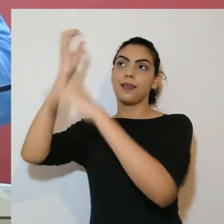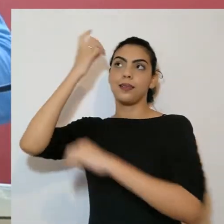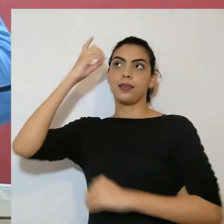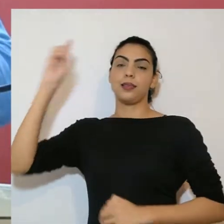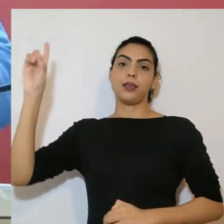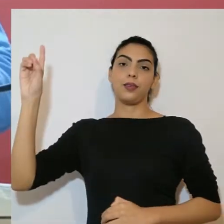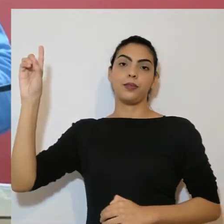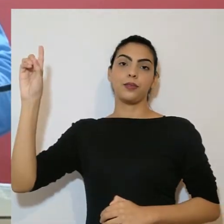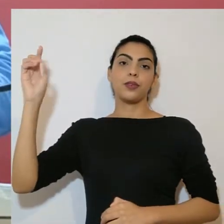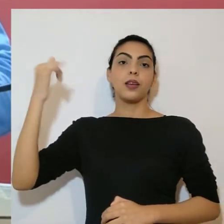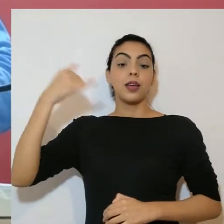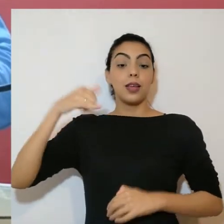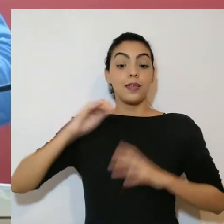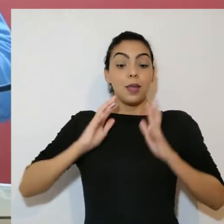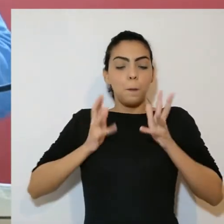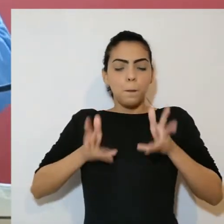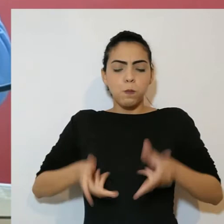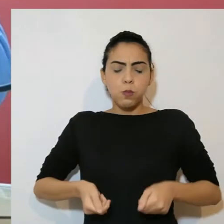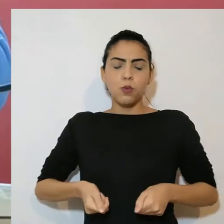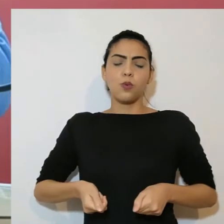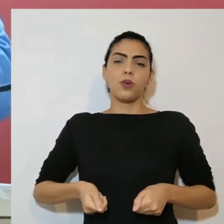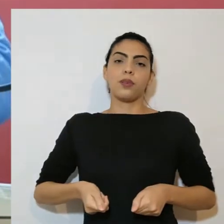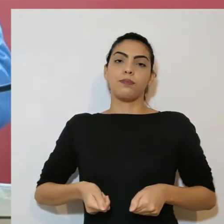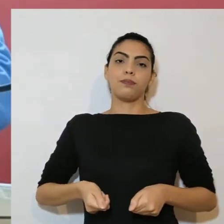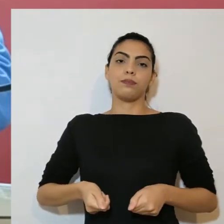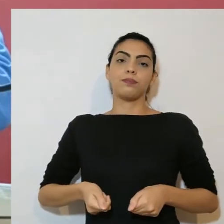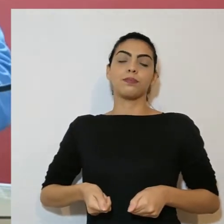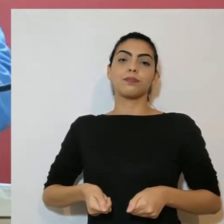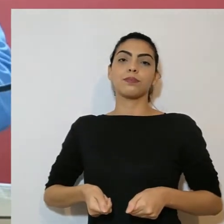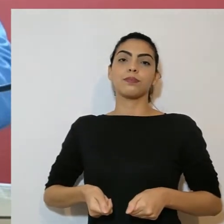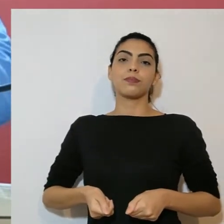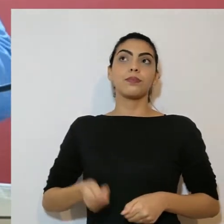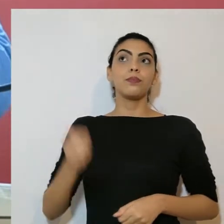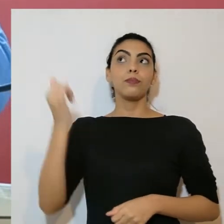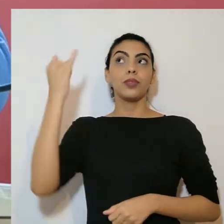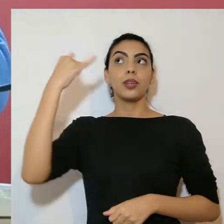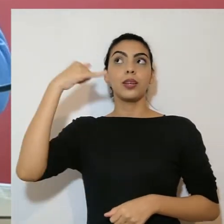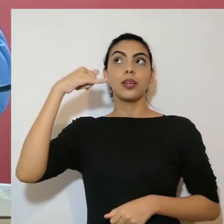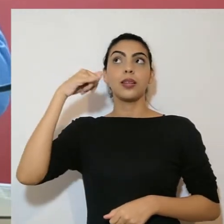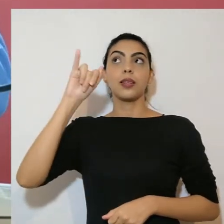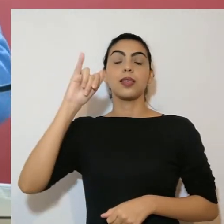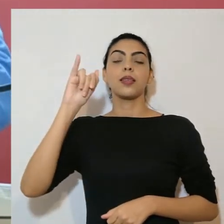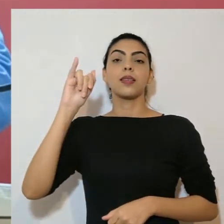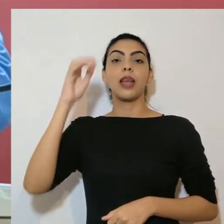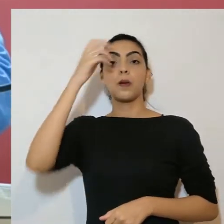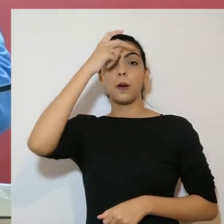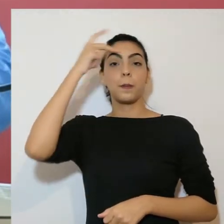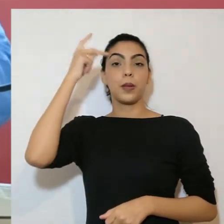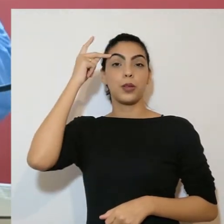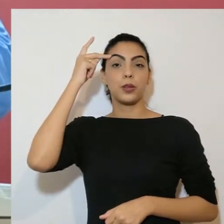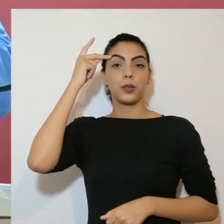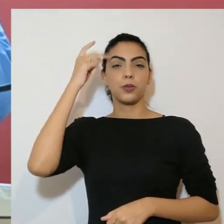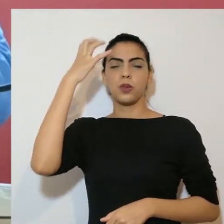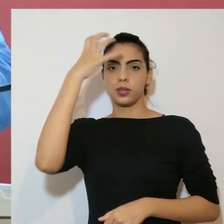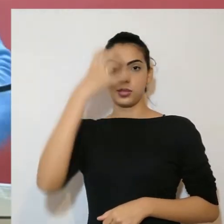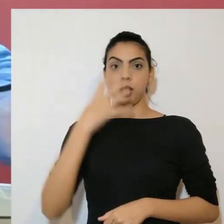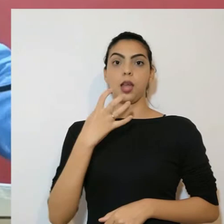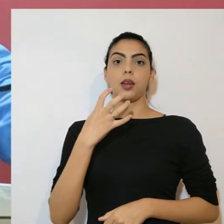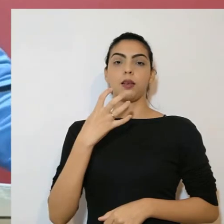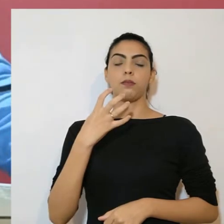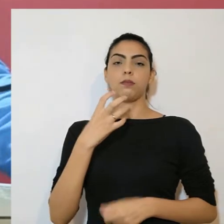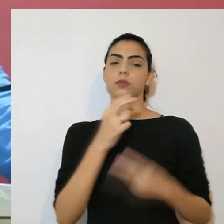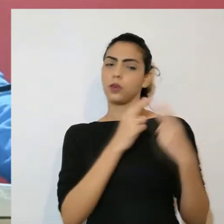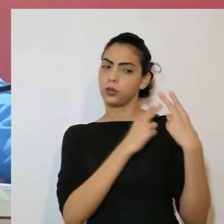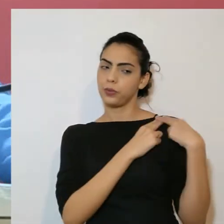se ela é uma pessoa pura, se ela possui integridade moral, é uma pessoa disciplinada, é uma